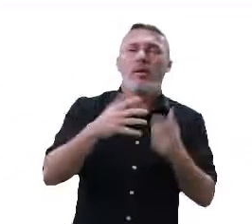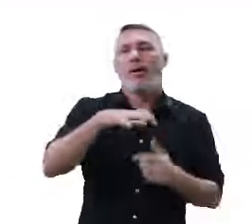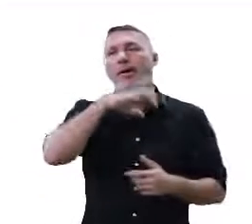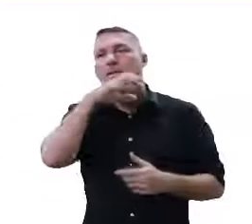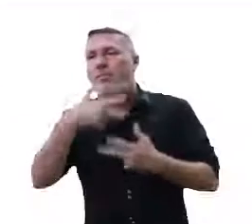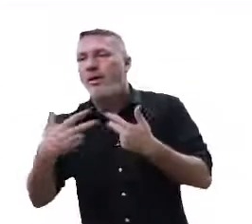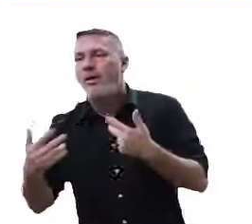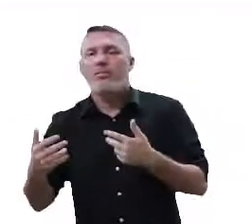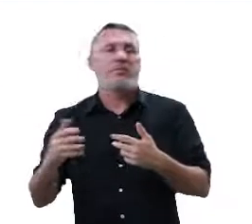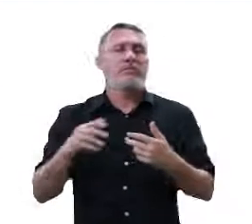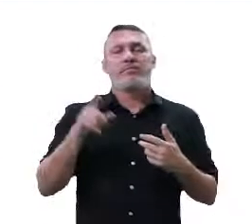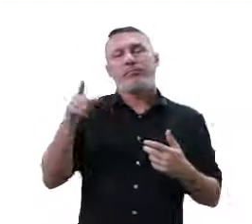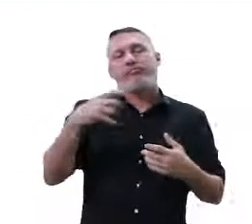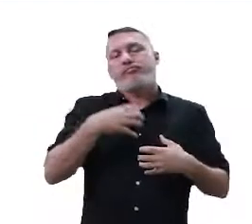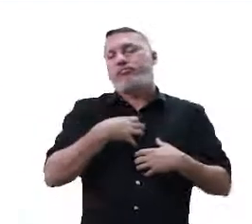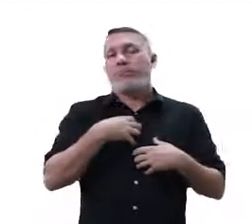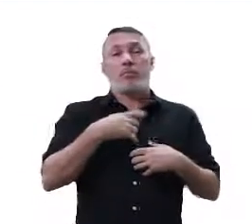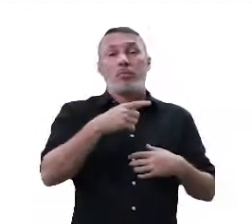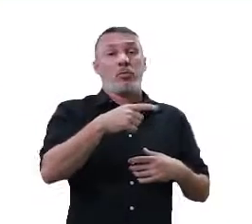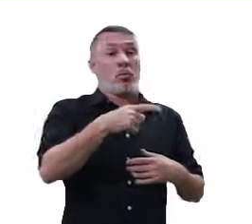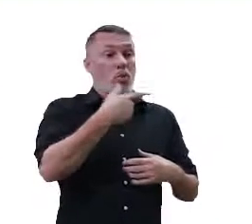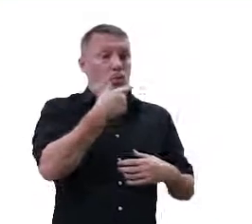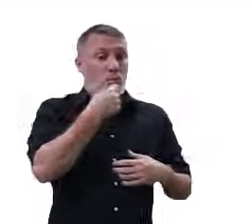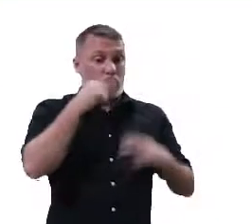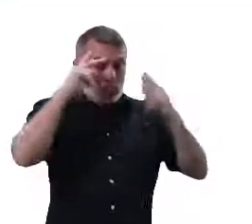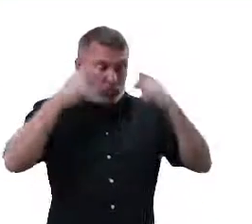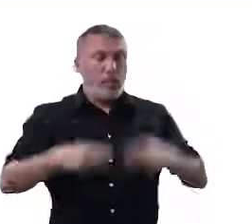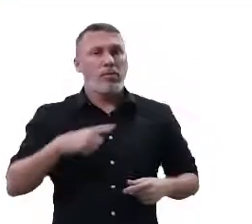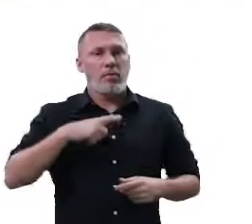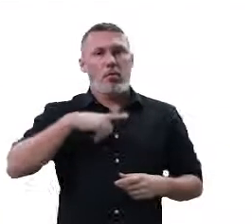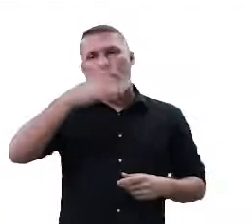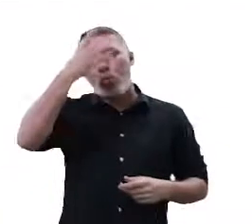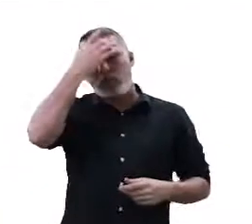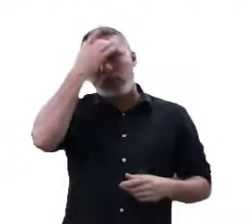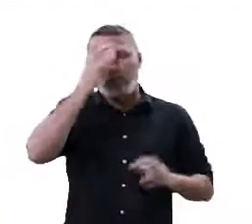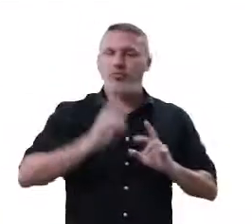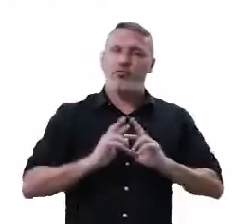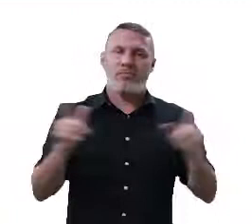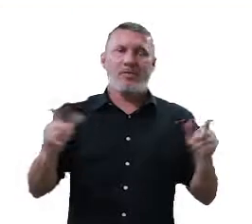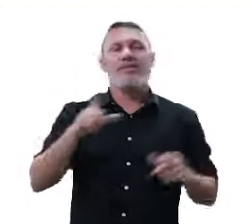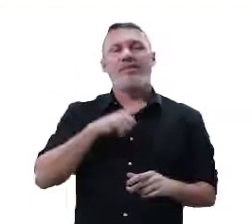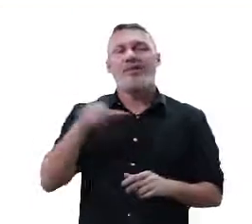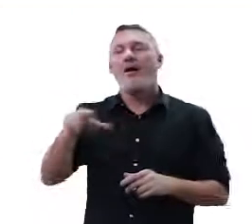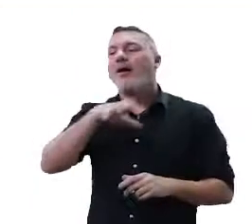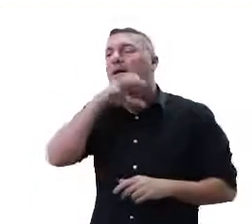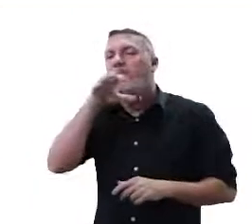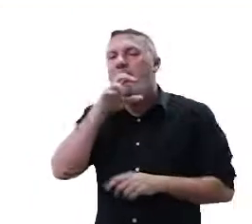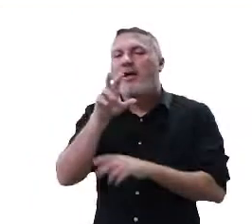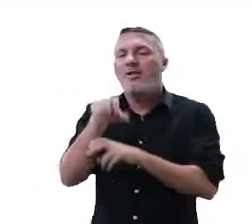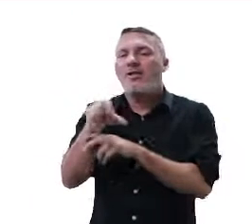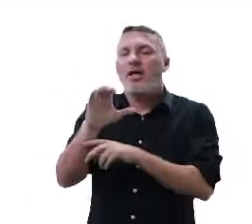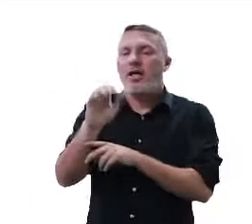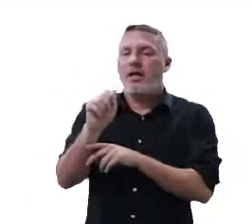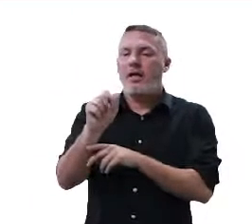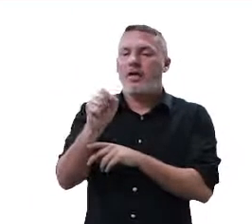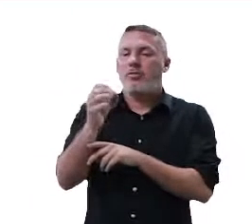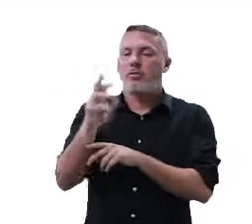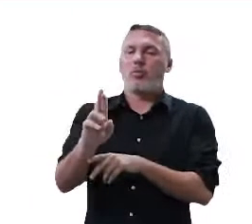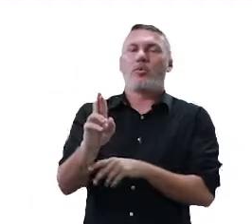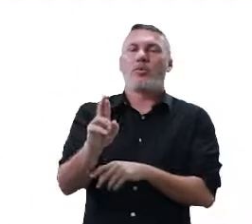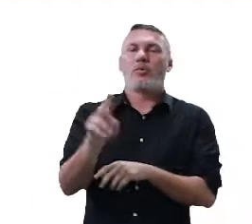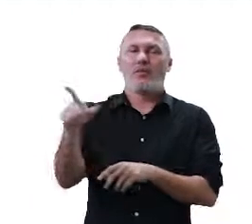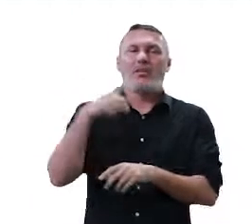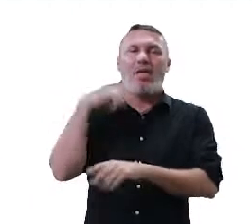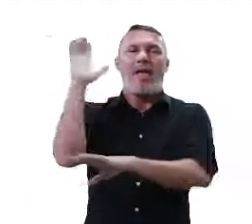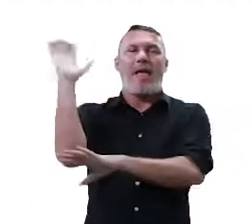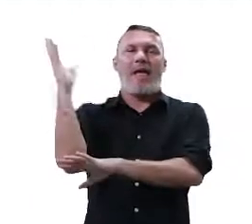Ele faz por instinto. O homem age conscientemente. Essa é a diferença. Então, o castor, quando faz a represa lá, depois de